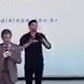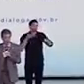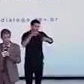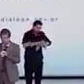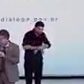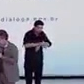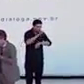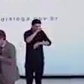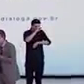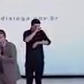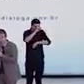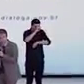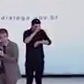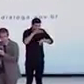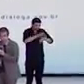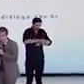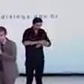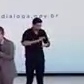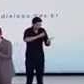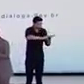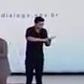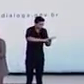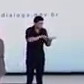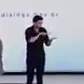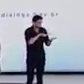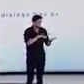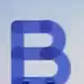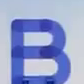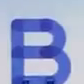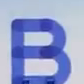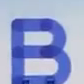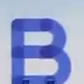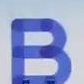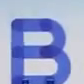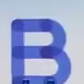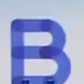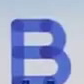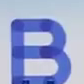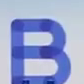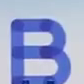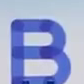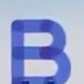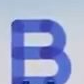no hospital, primeiro leito, acidente de moto. Segundo leito,